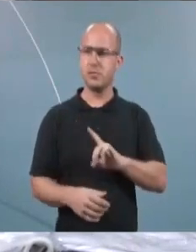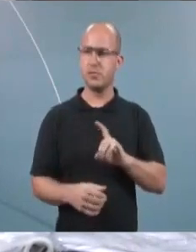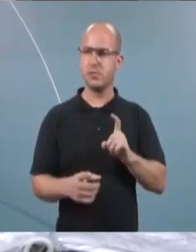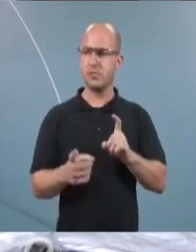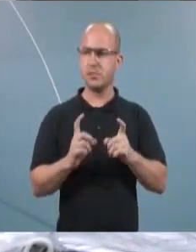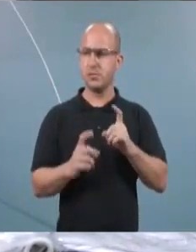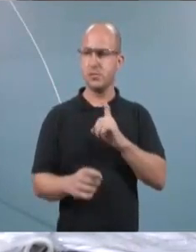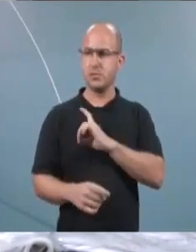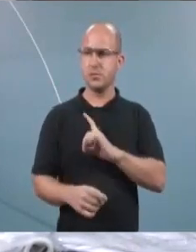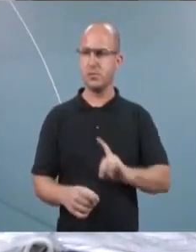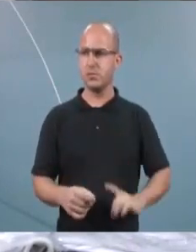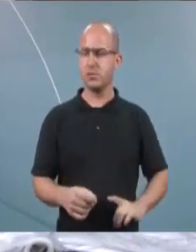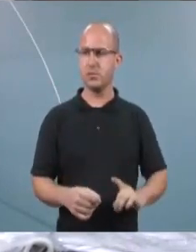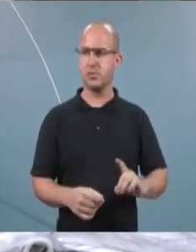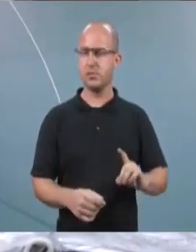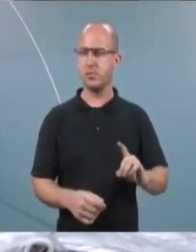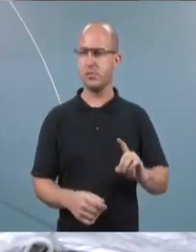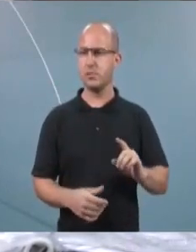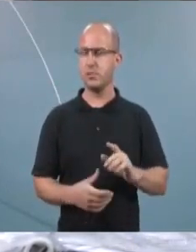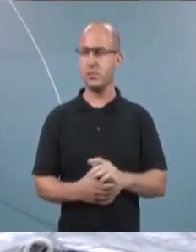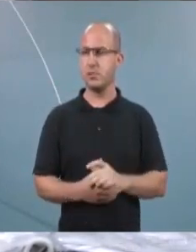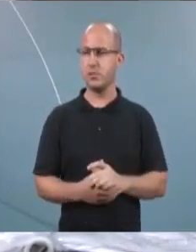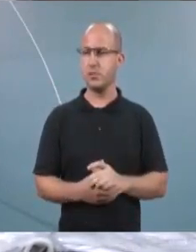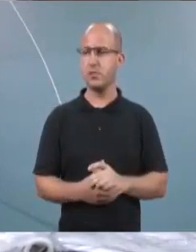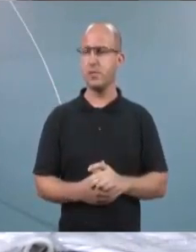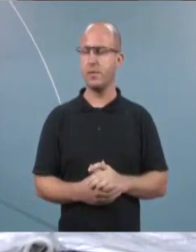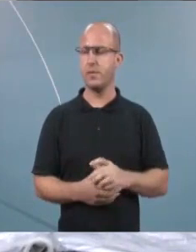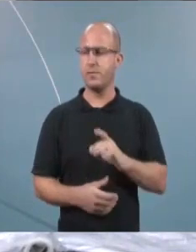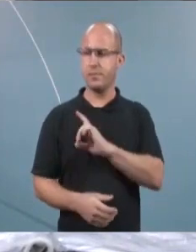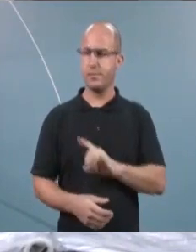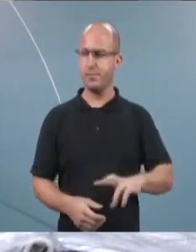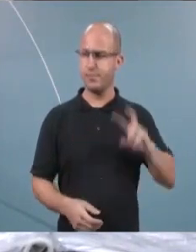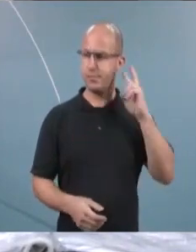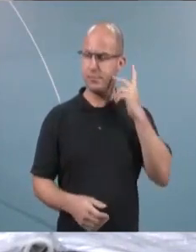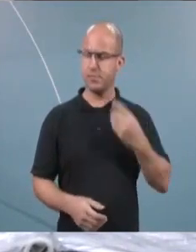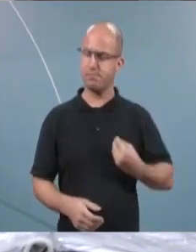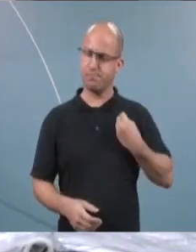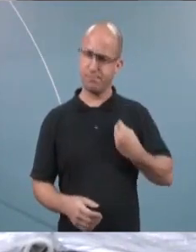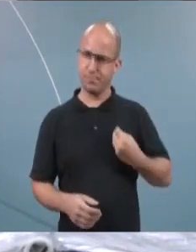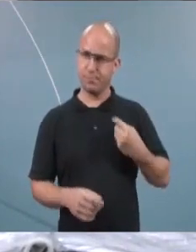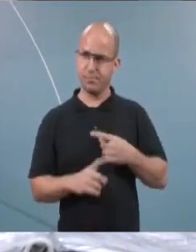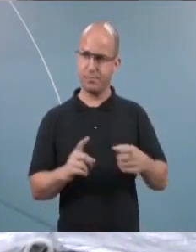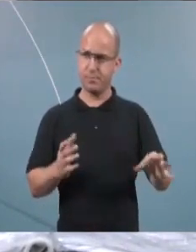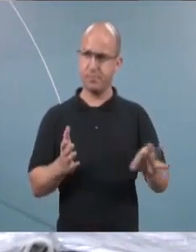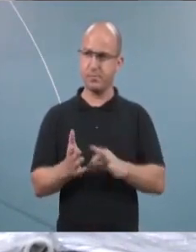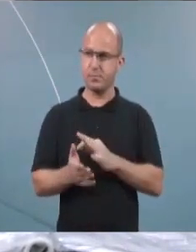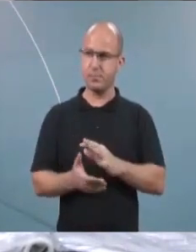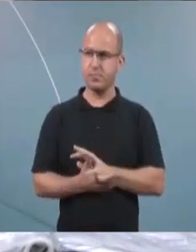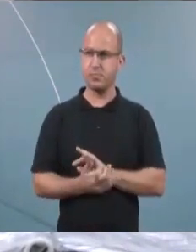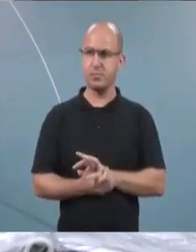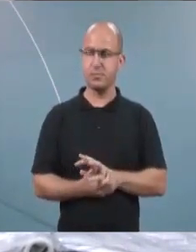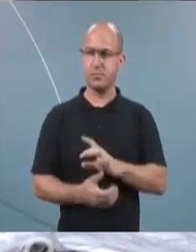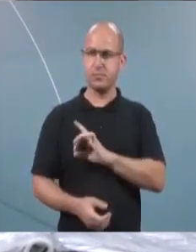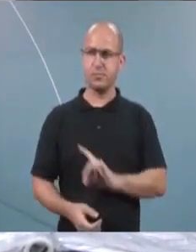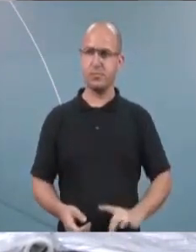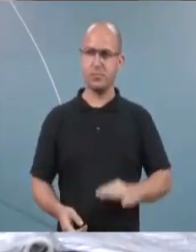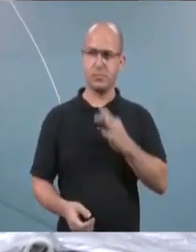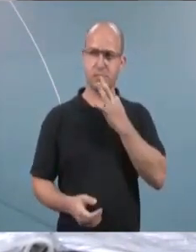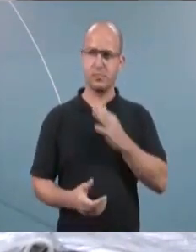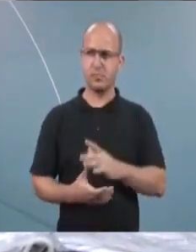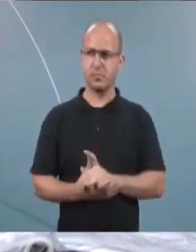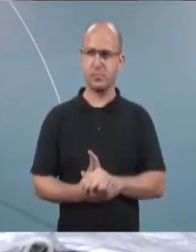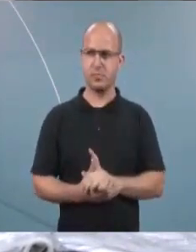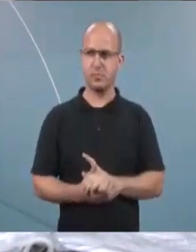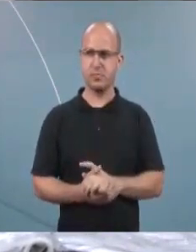discutir deputada senhor presidente a deputada divaneide não está presente eu subscrevo o projet Deputado Francisco já subscreveu